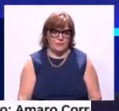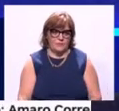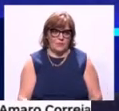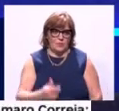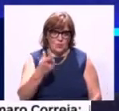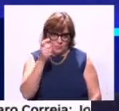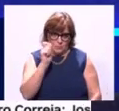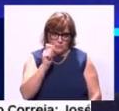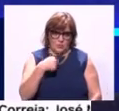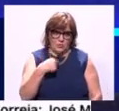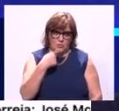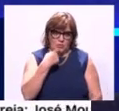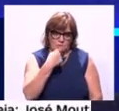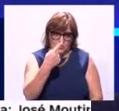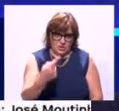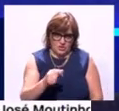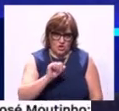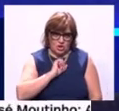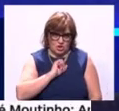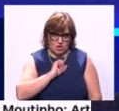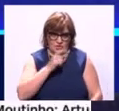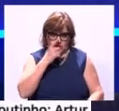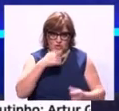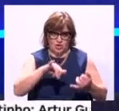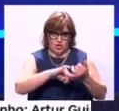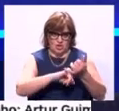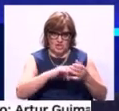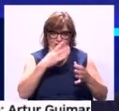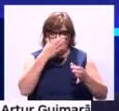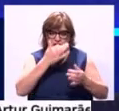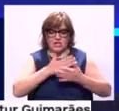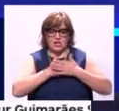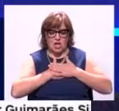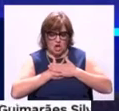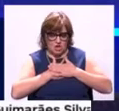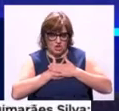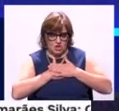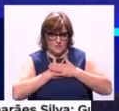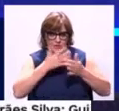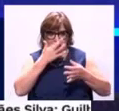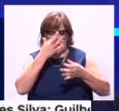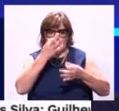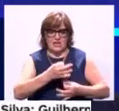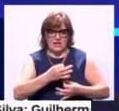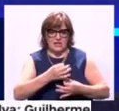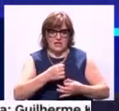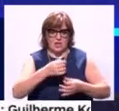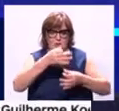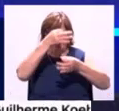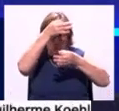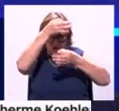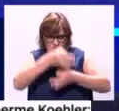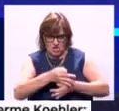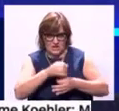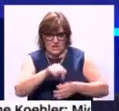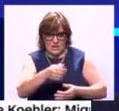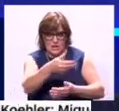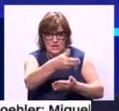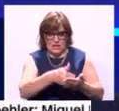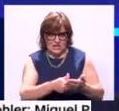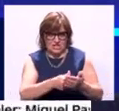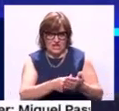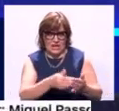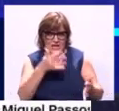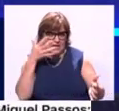Ora, um minuto para eu dizer aos nossos sócios que acreditem em nós, acreditem na honestidade desta lista,